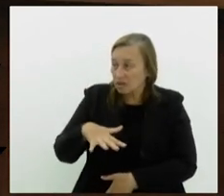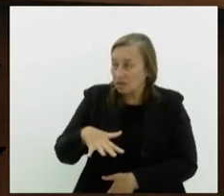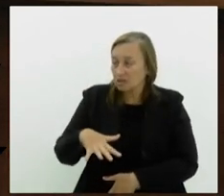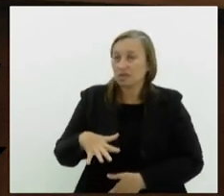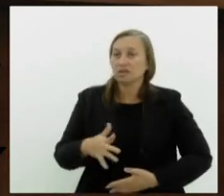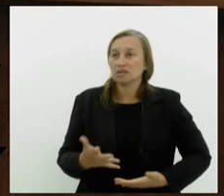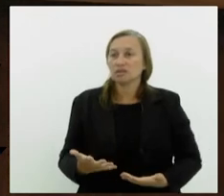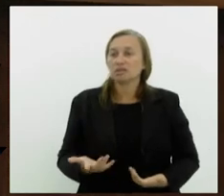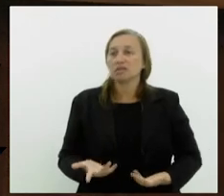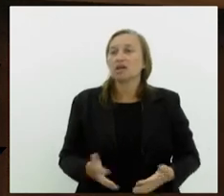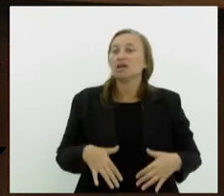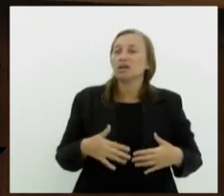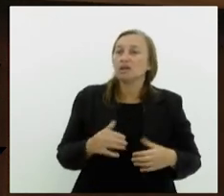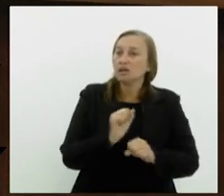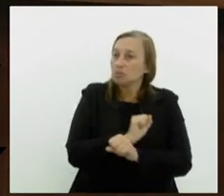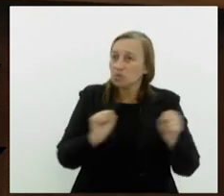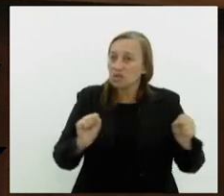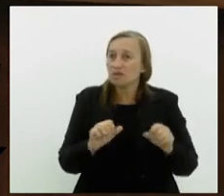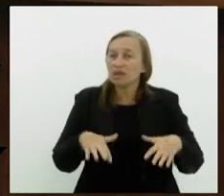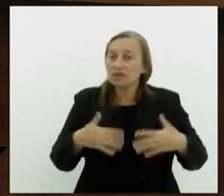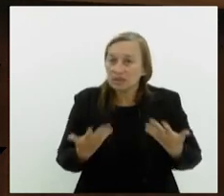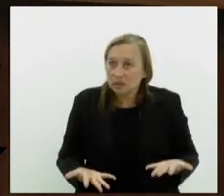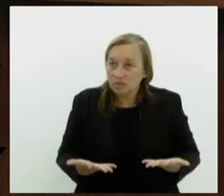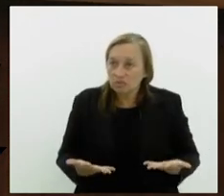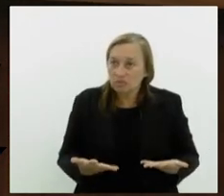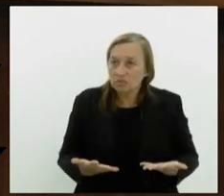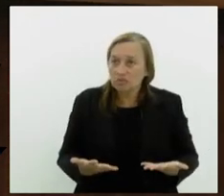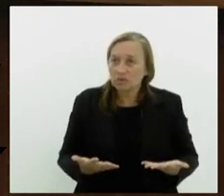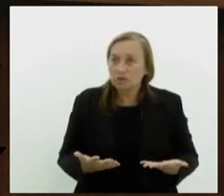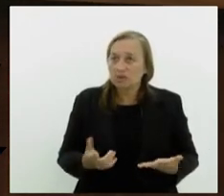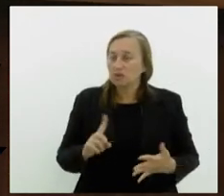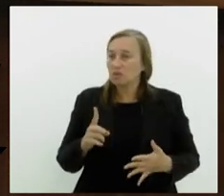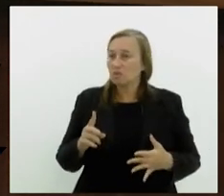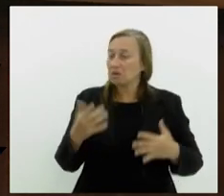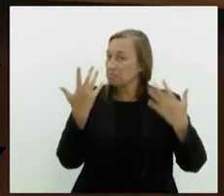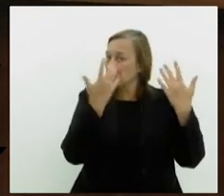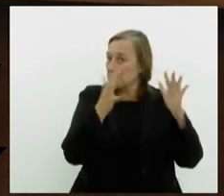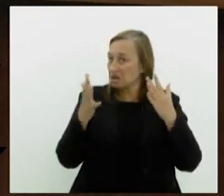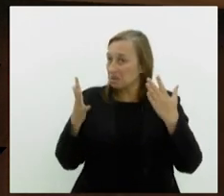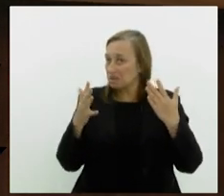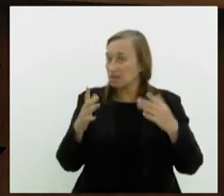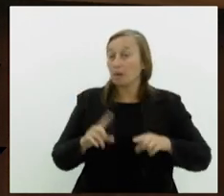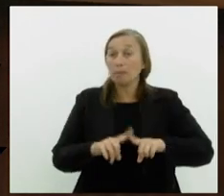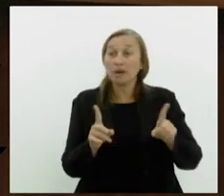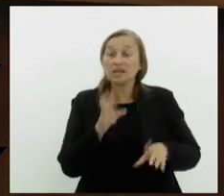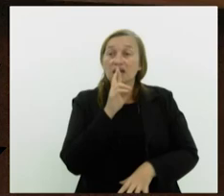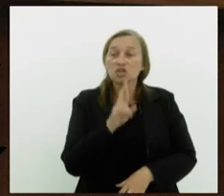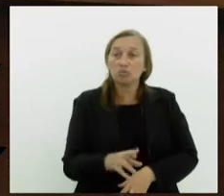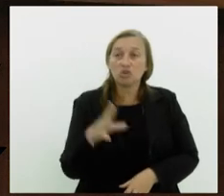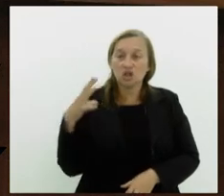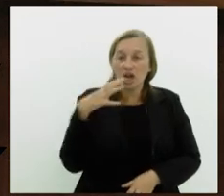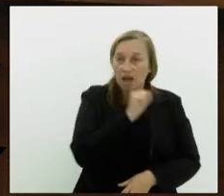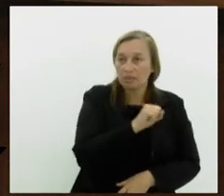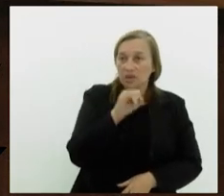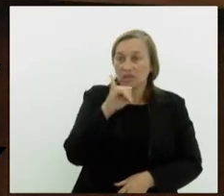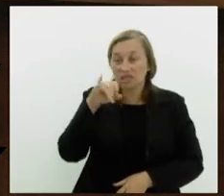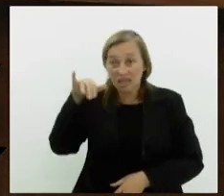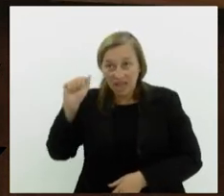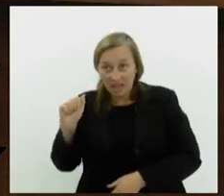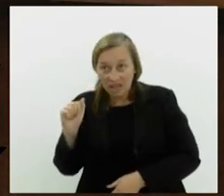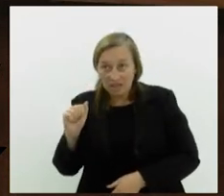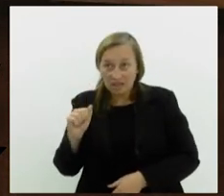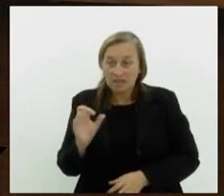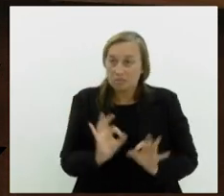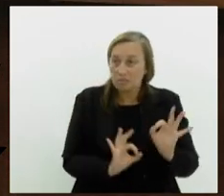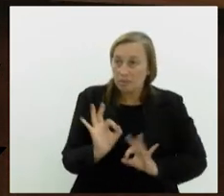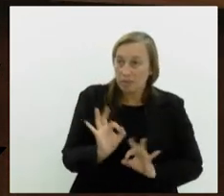carga. Então, nesse aspecto fica aqui não um mero elogio pelo elogio, mas a resposta rápida do INEA de montar todo